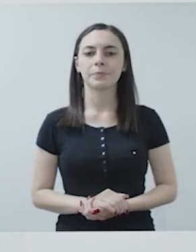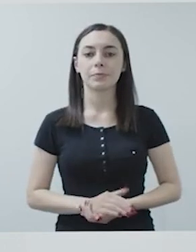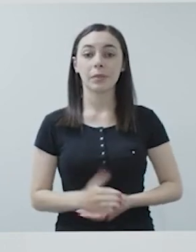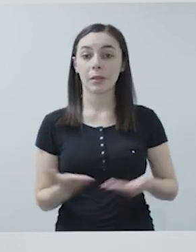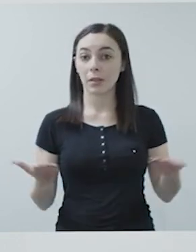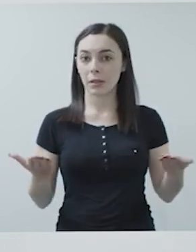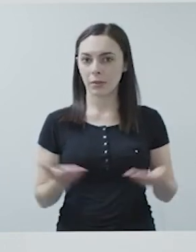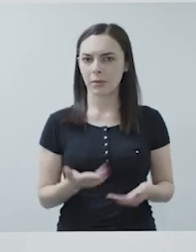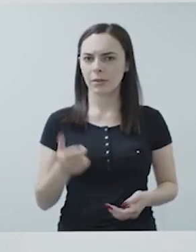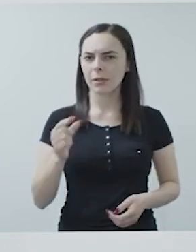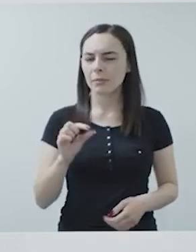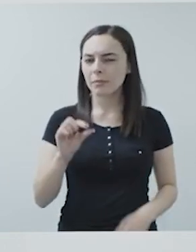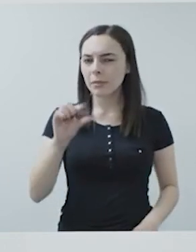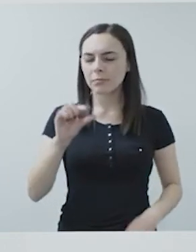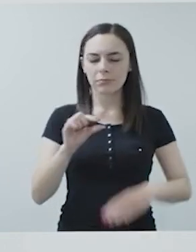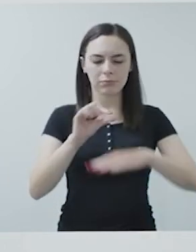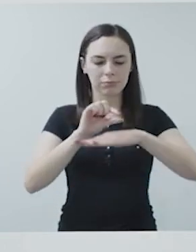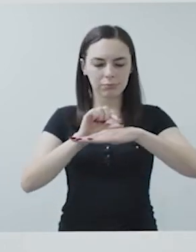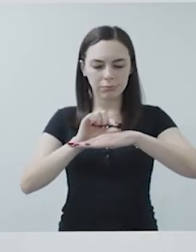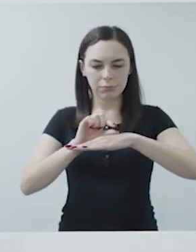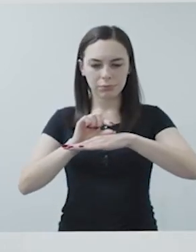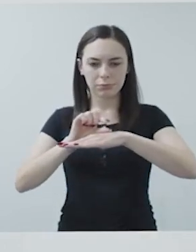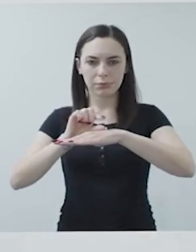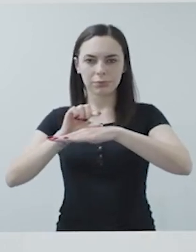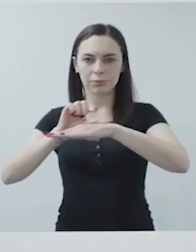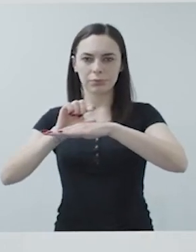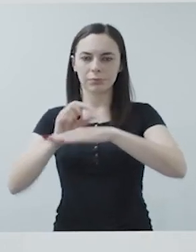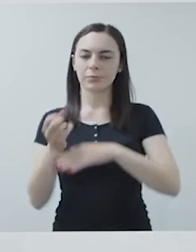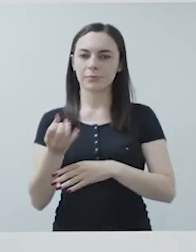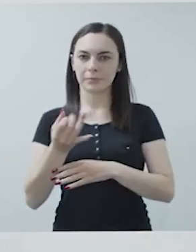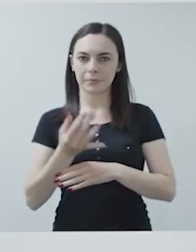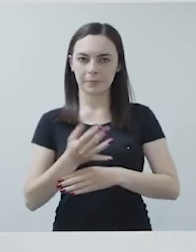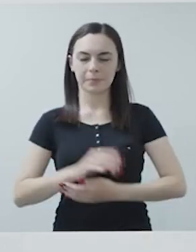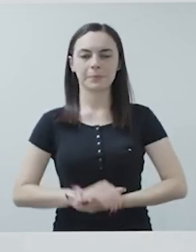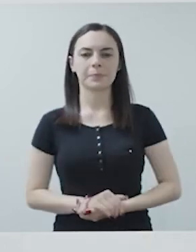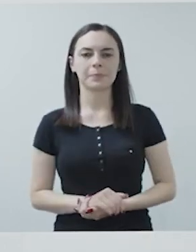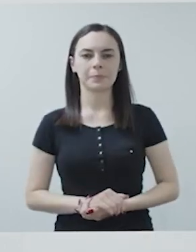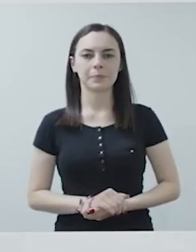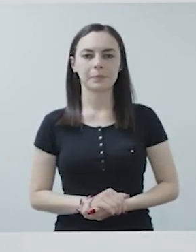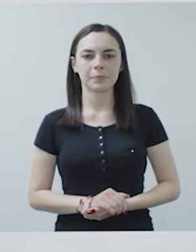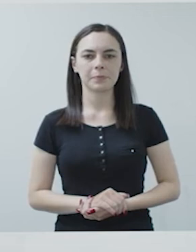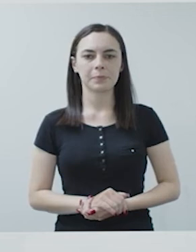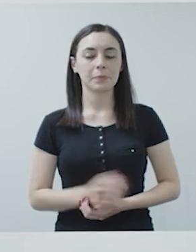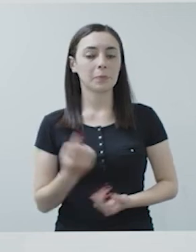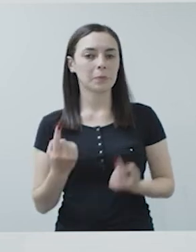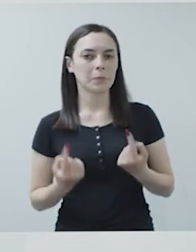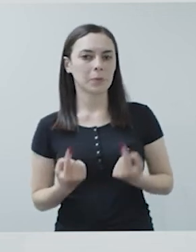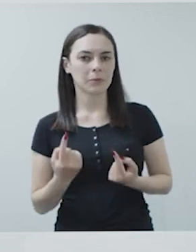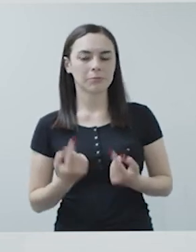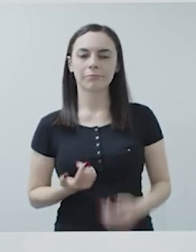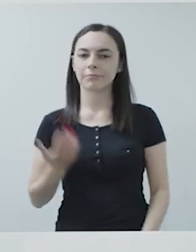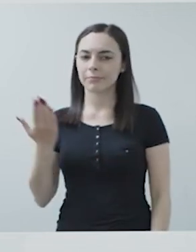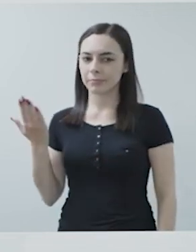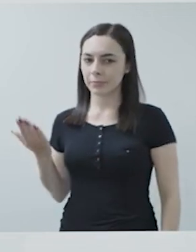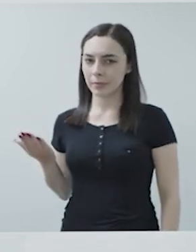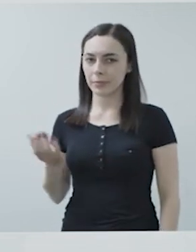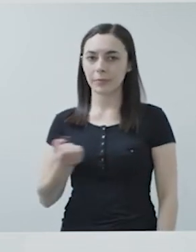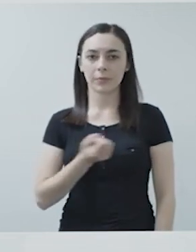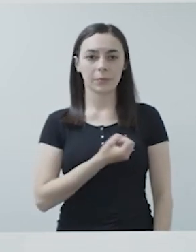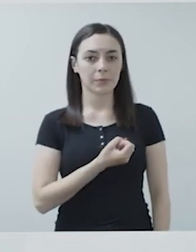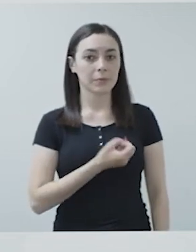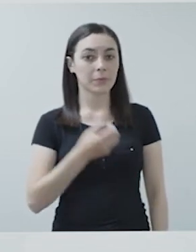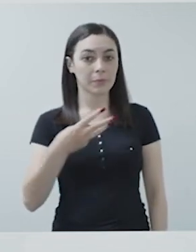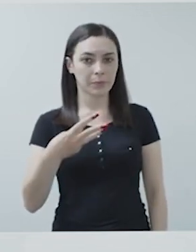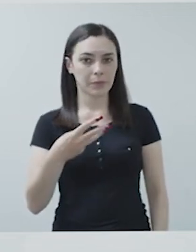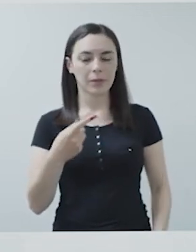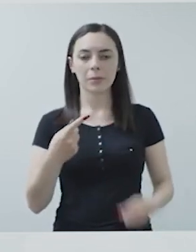nós colocamos mais um pouquinho. Então, aumentou um pouco a quantidade. Qual será o copo? Este aqui é o copo número 3, porque eu